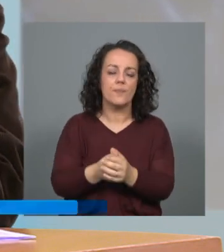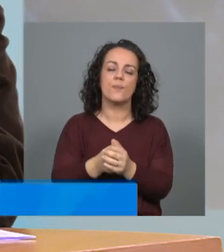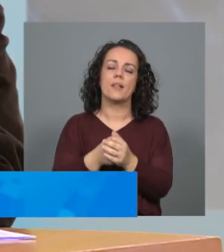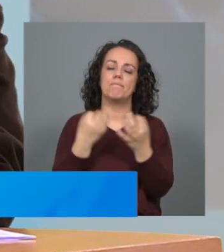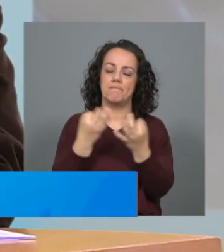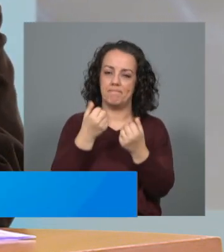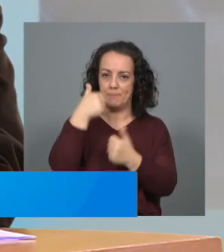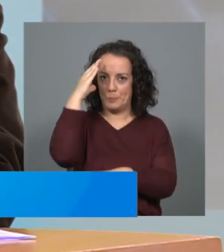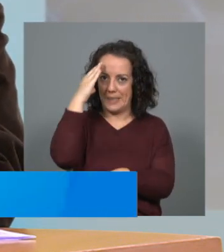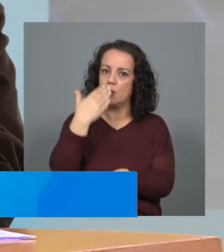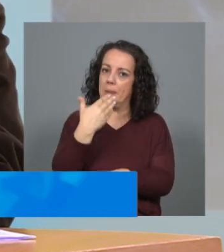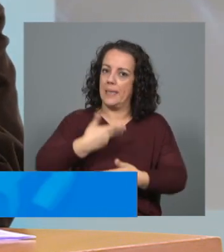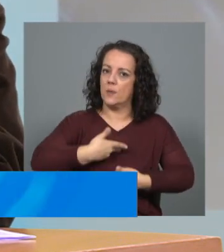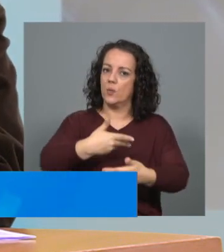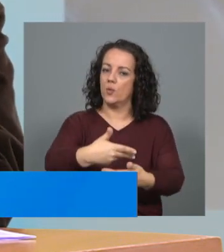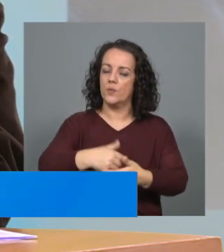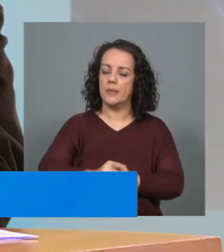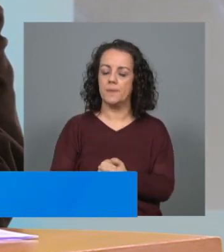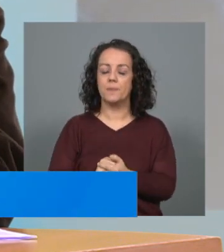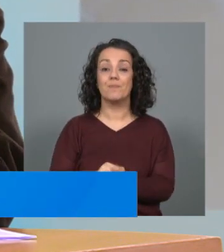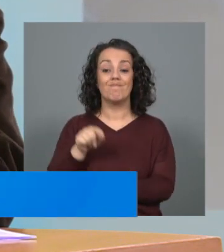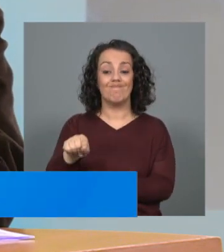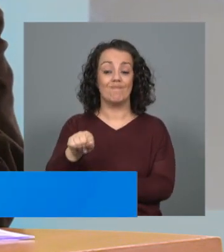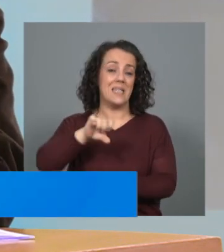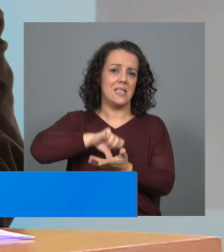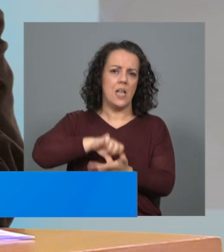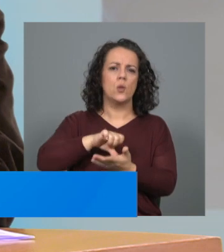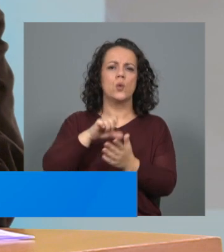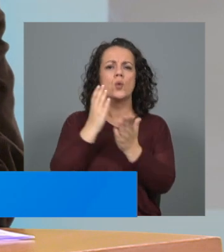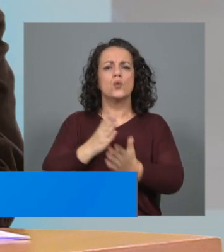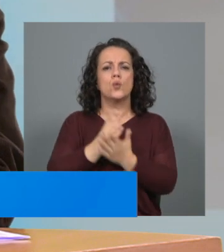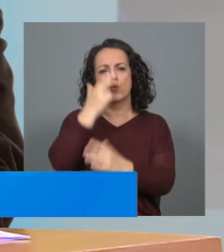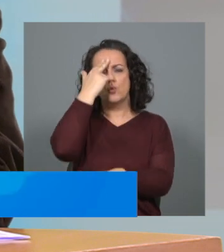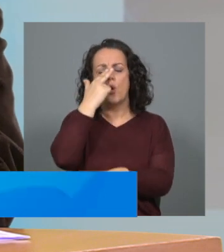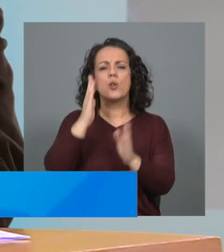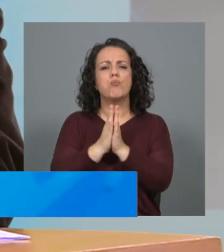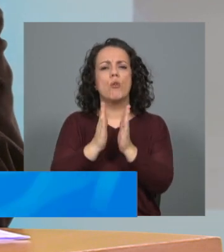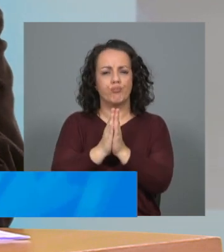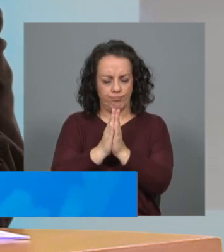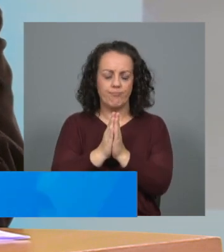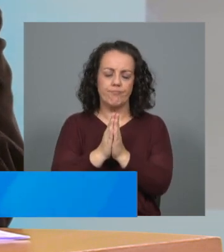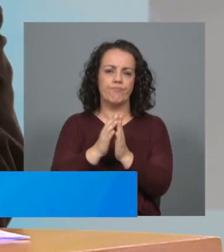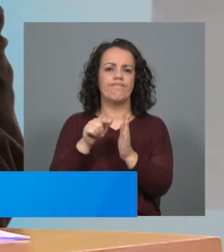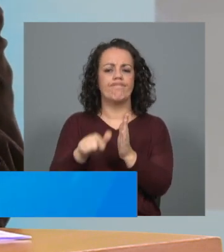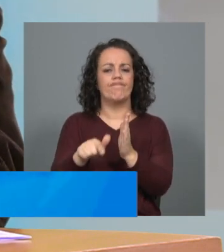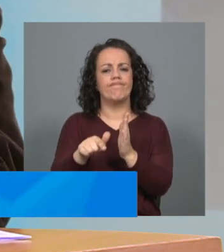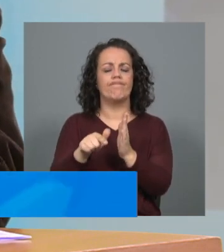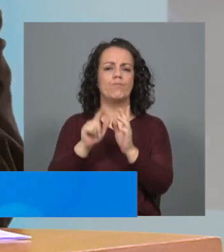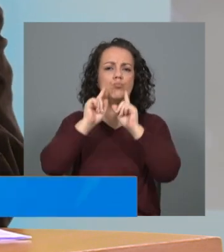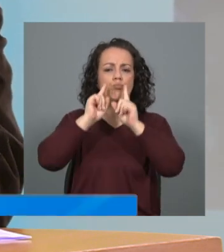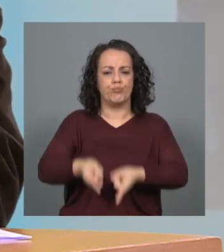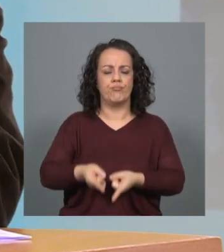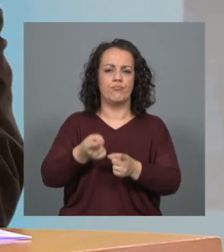Esta é uma proposta que o Centro de Estudos de História Religiosa lançou e na qual está a trabalhar desde o ano